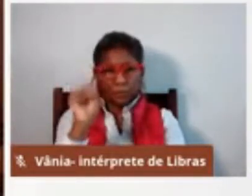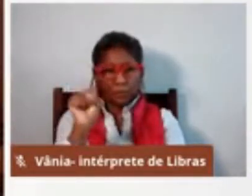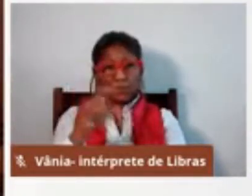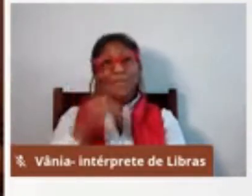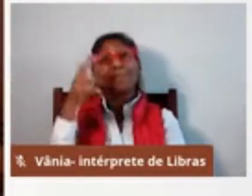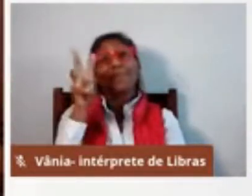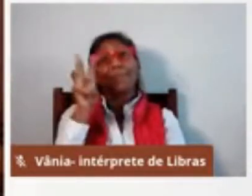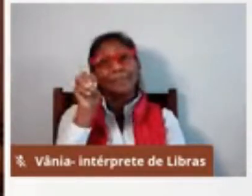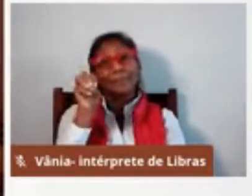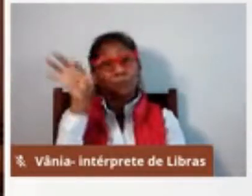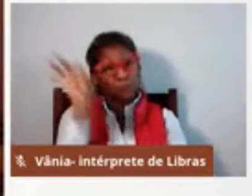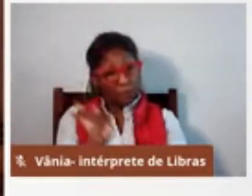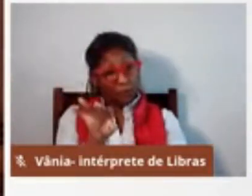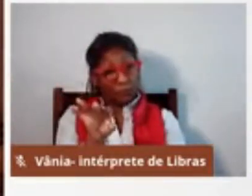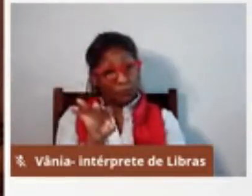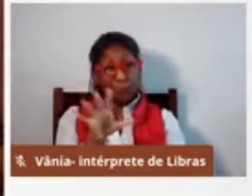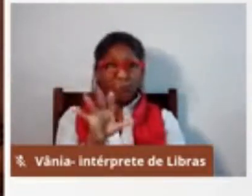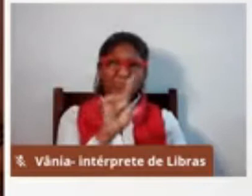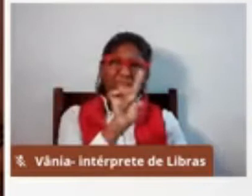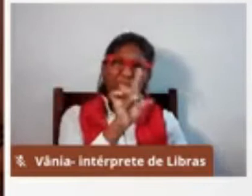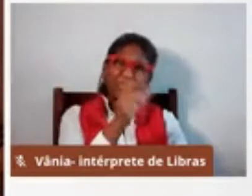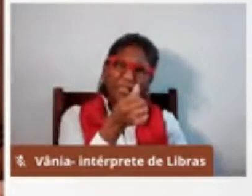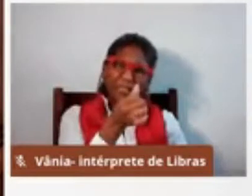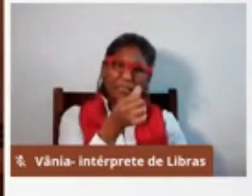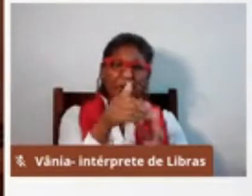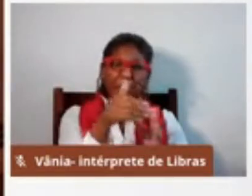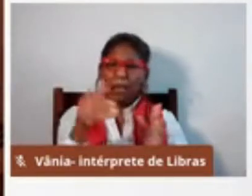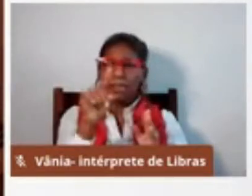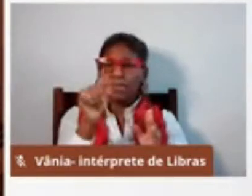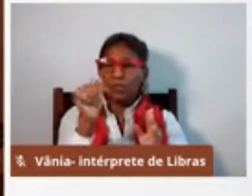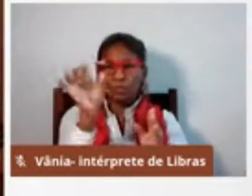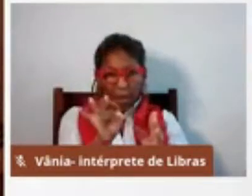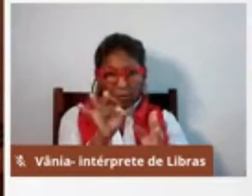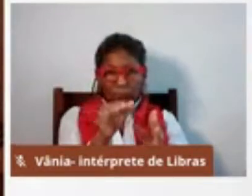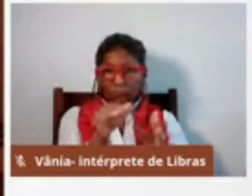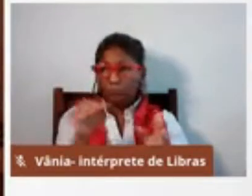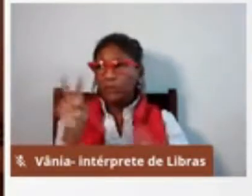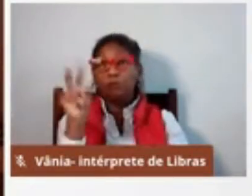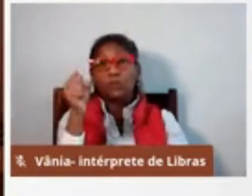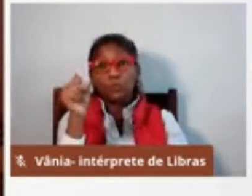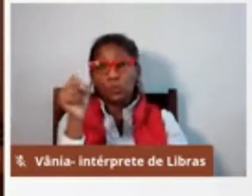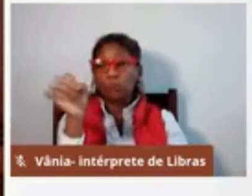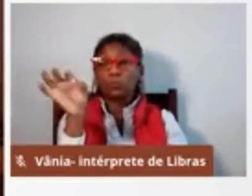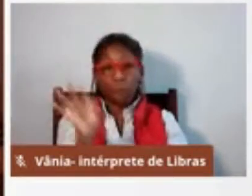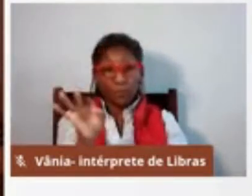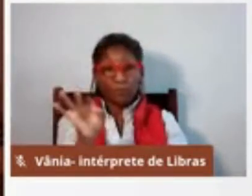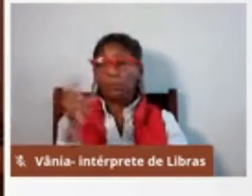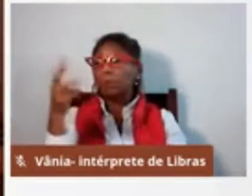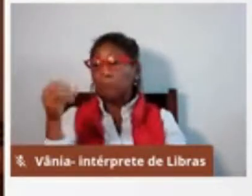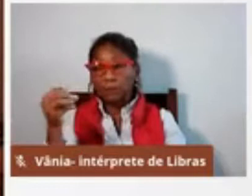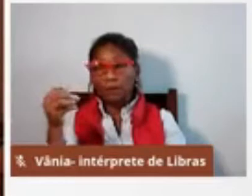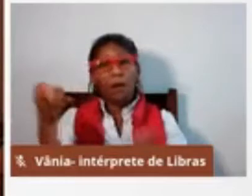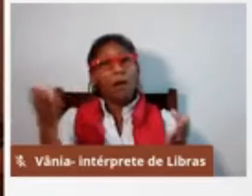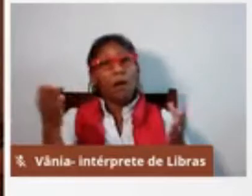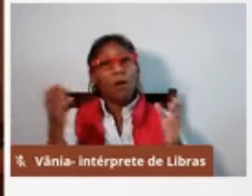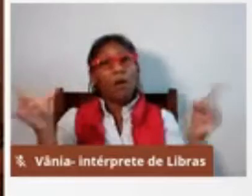30%. A gente estava gerando sempre em torno de 17%, aumentamos, fomos a 28%, 30%, e agora estamos observando